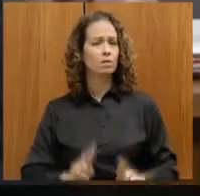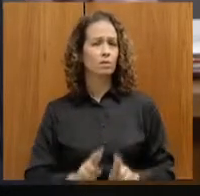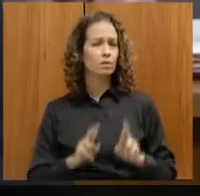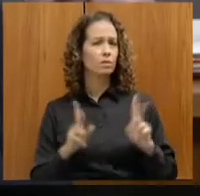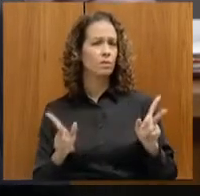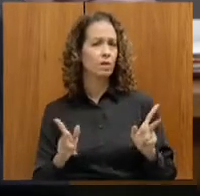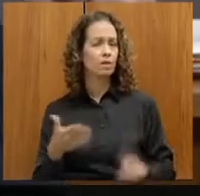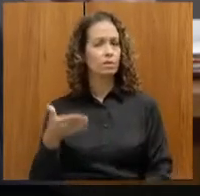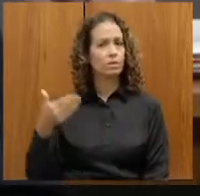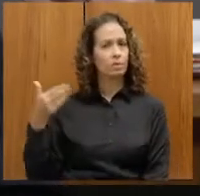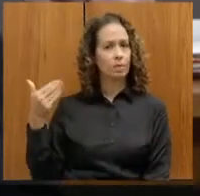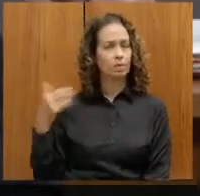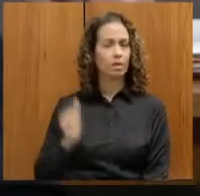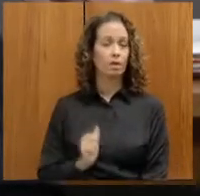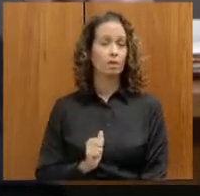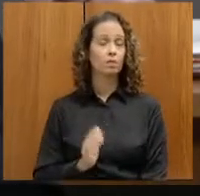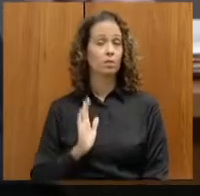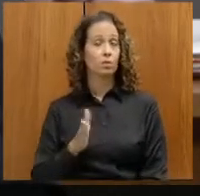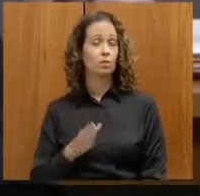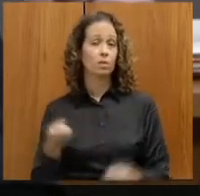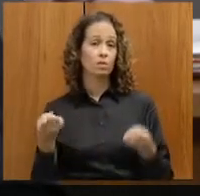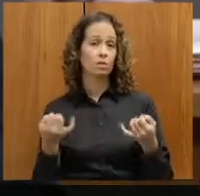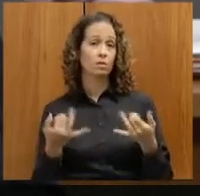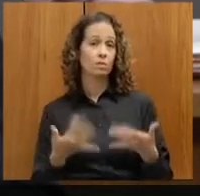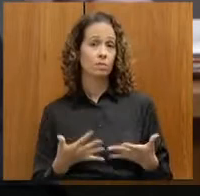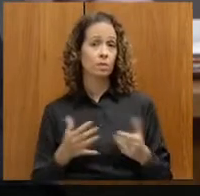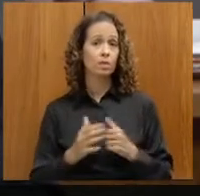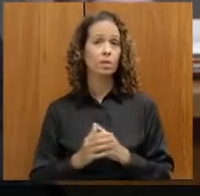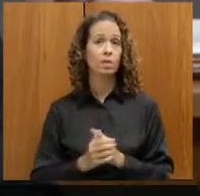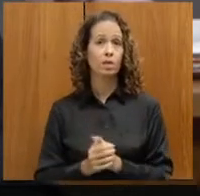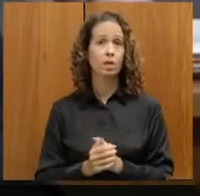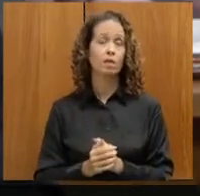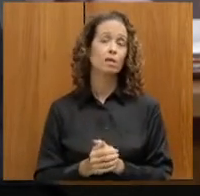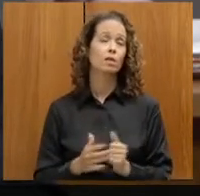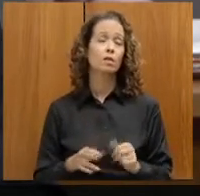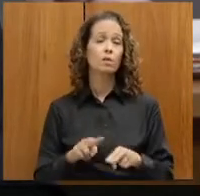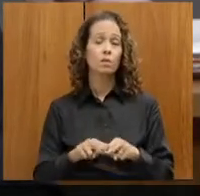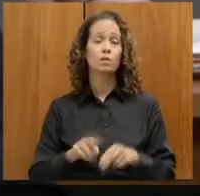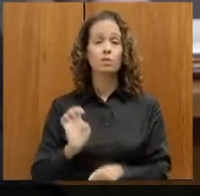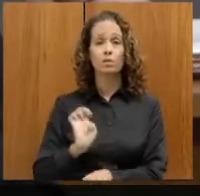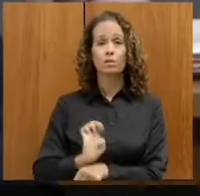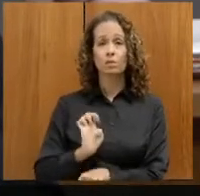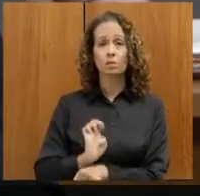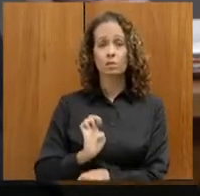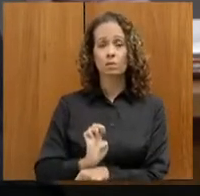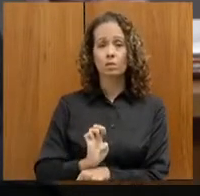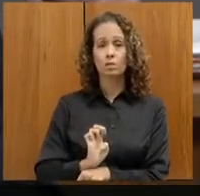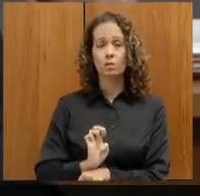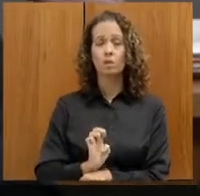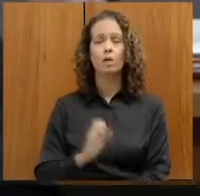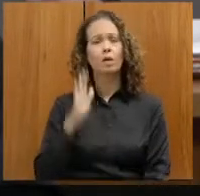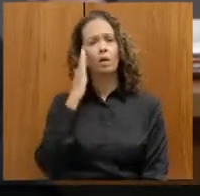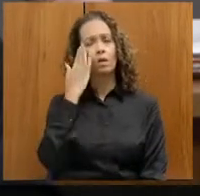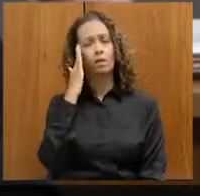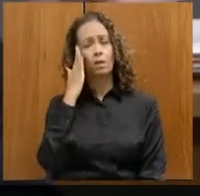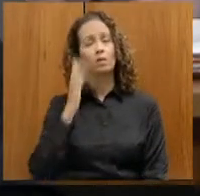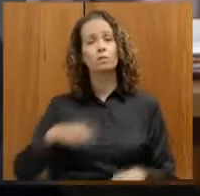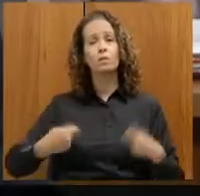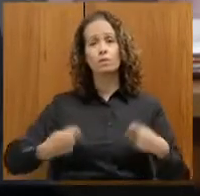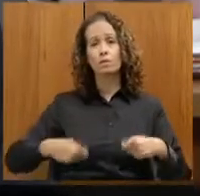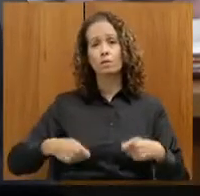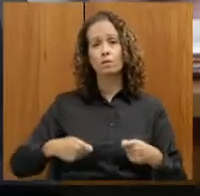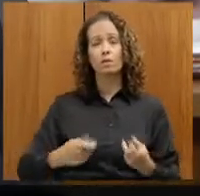diferente do que era como falei no caso de desestatização o estado ele ele entende que é